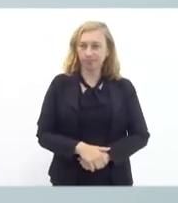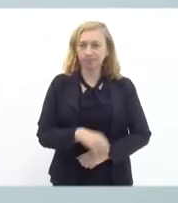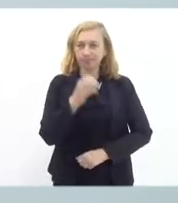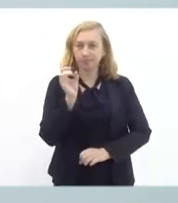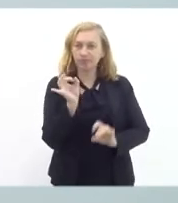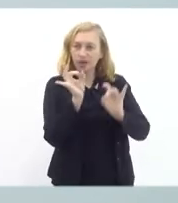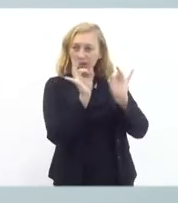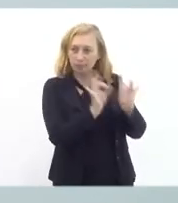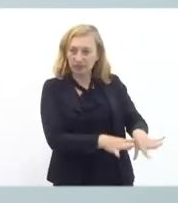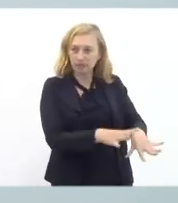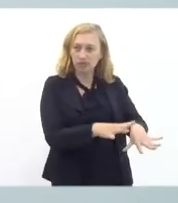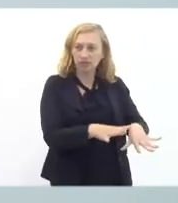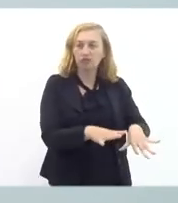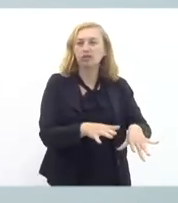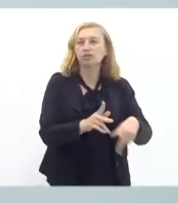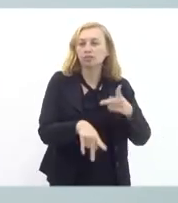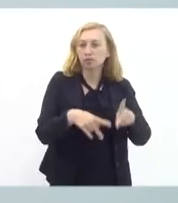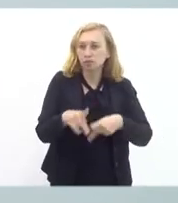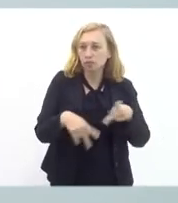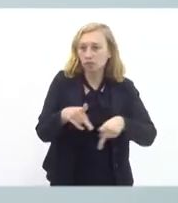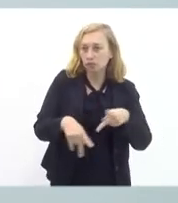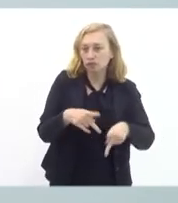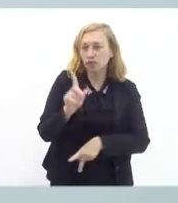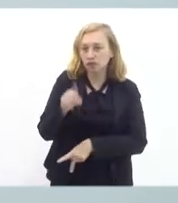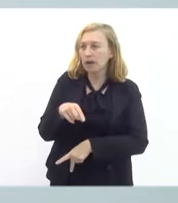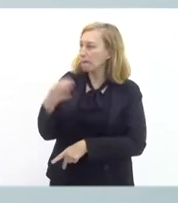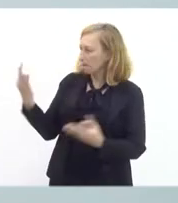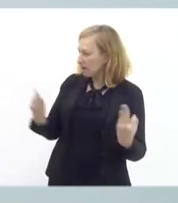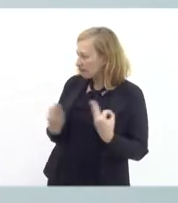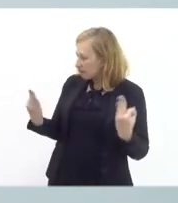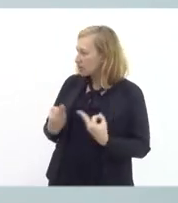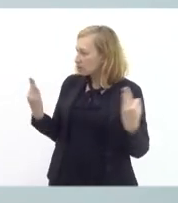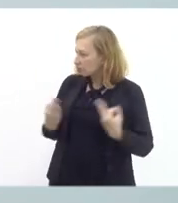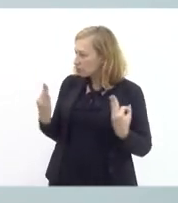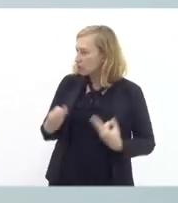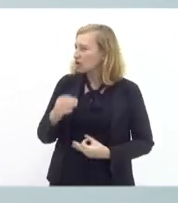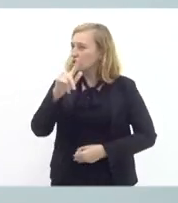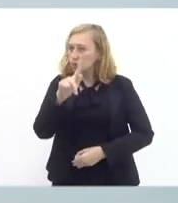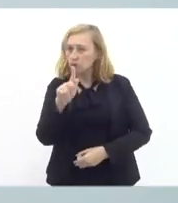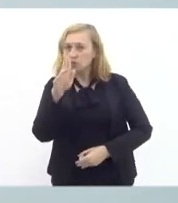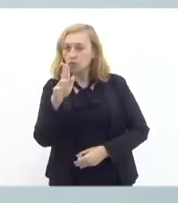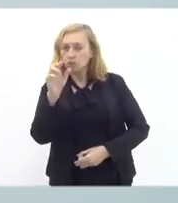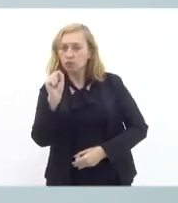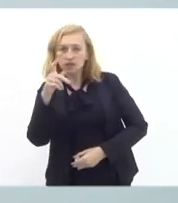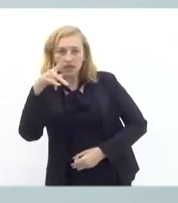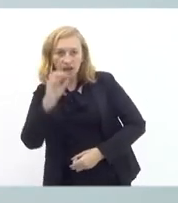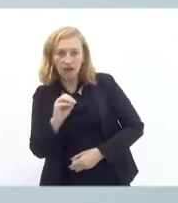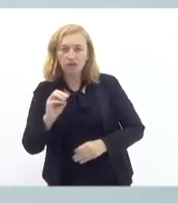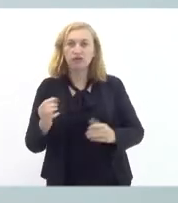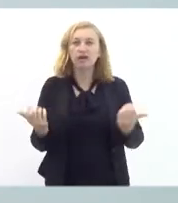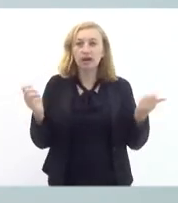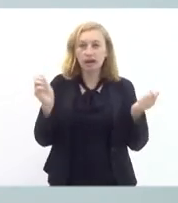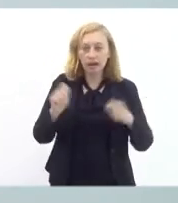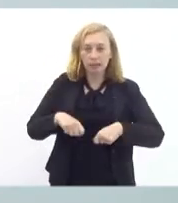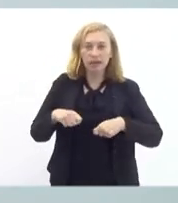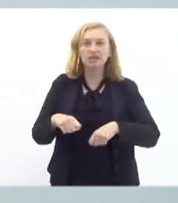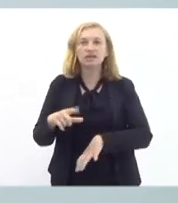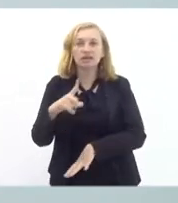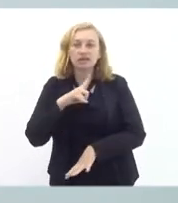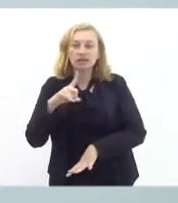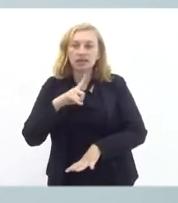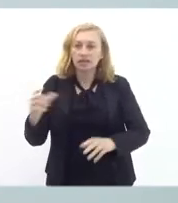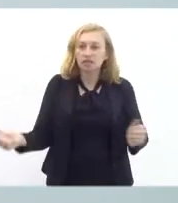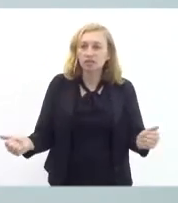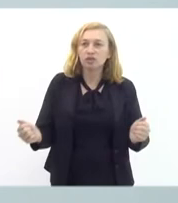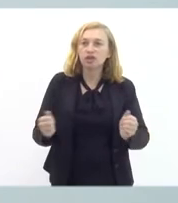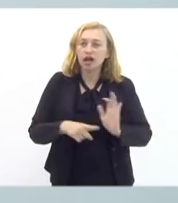abandonada pela população. Acho que a gente tem todo mundo... Perfeito, Gustavo. Toda razão. A capacidade de poder ajudar